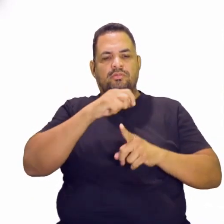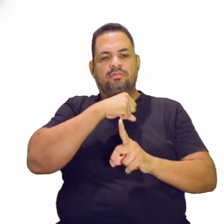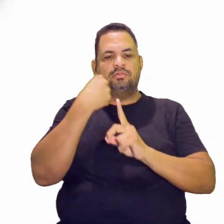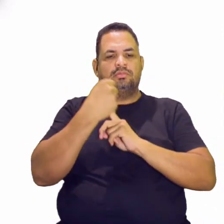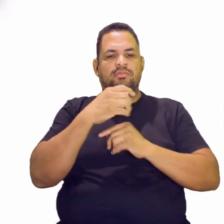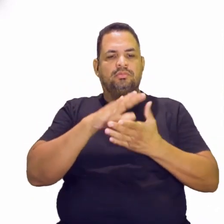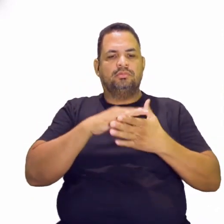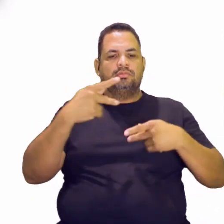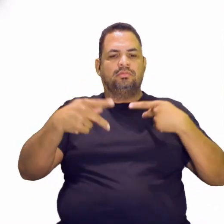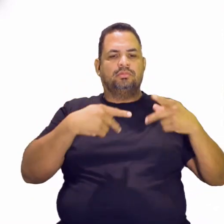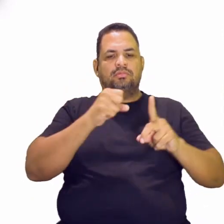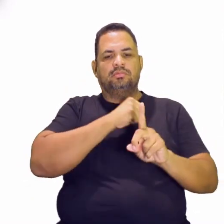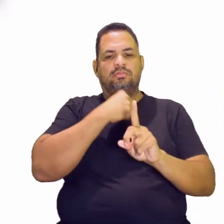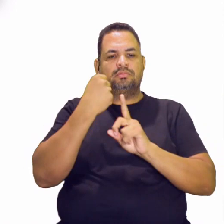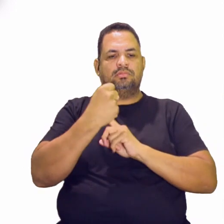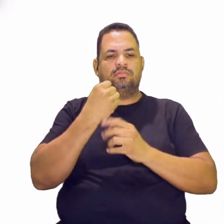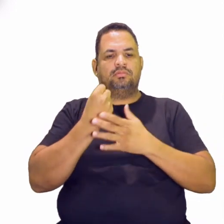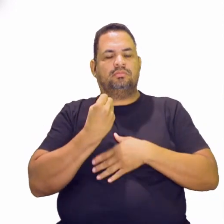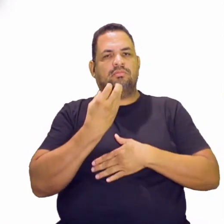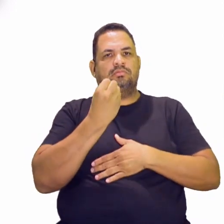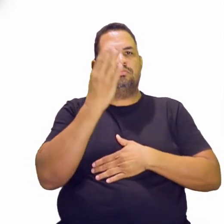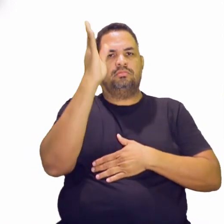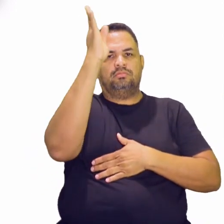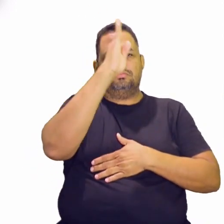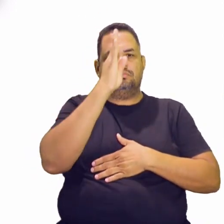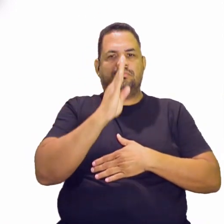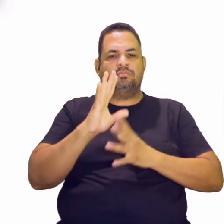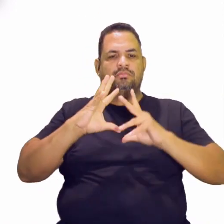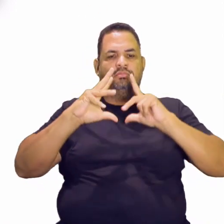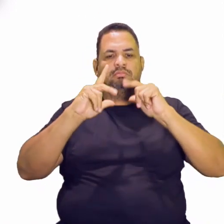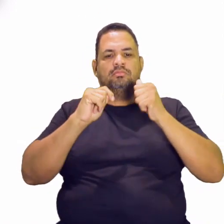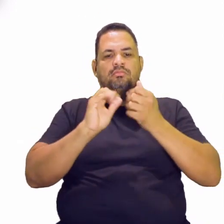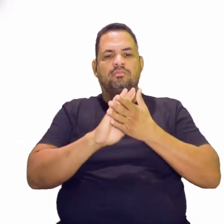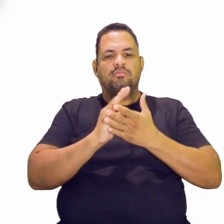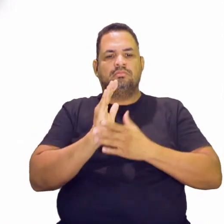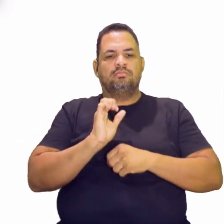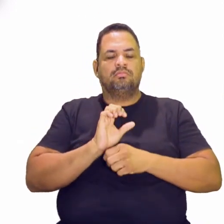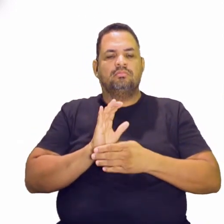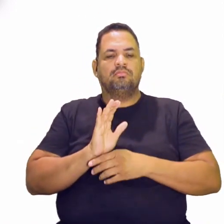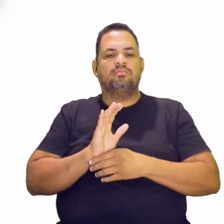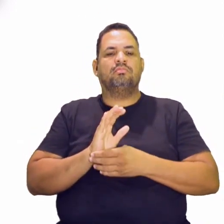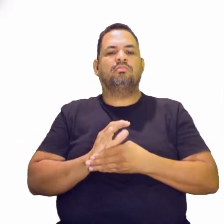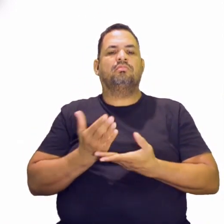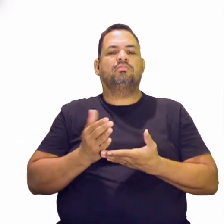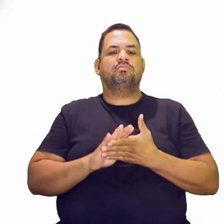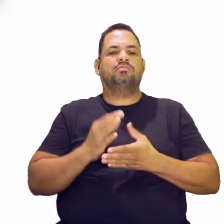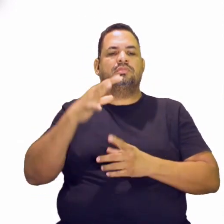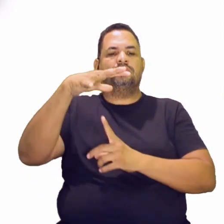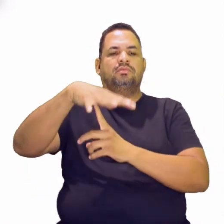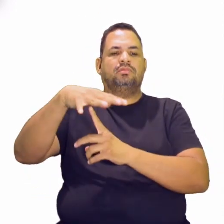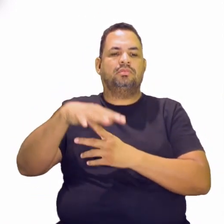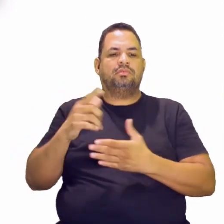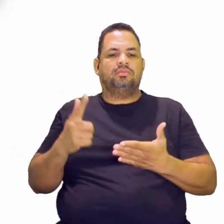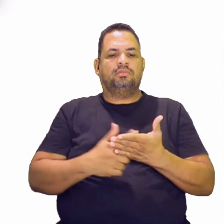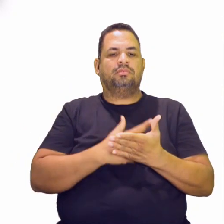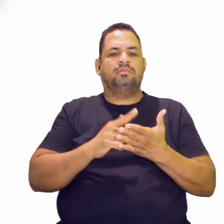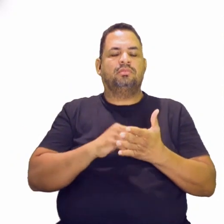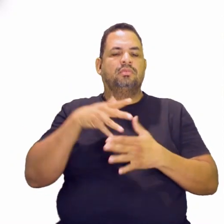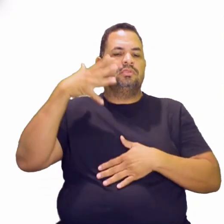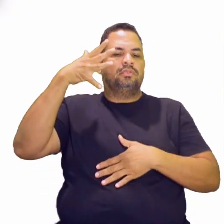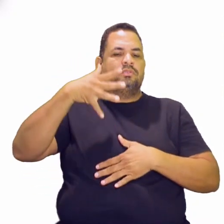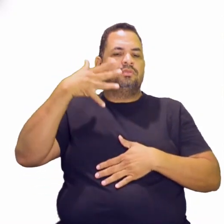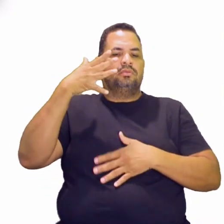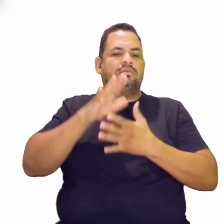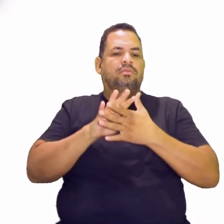como projetos sociais. Ele viaja pelo Brasil apoiando feiras de livros e faz palestras educativas